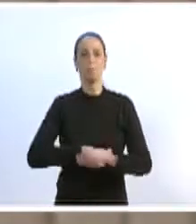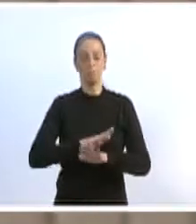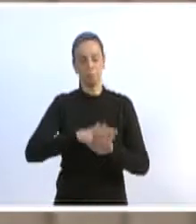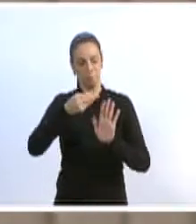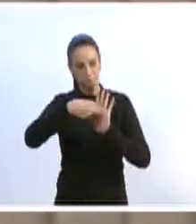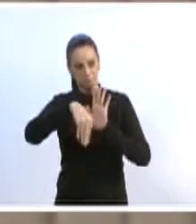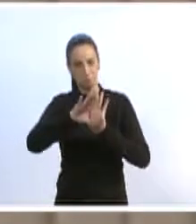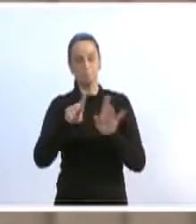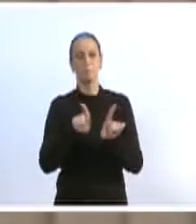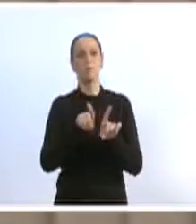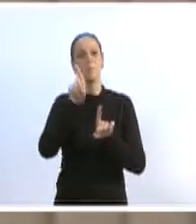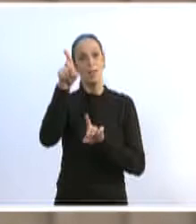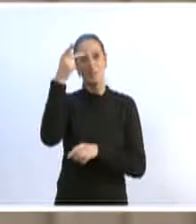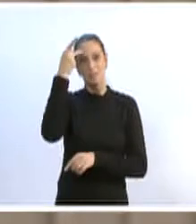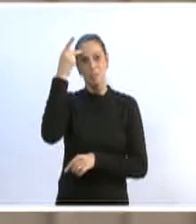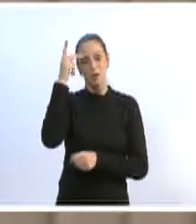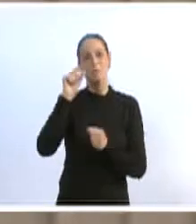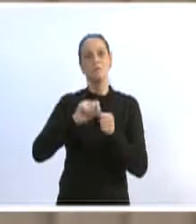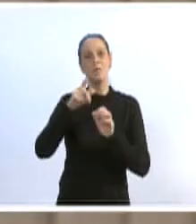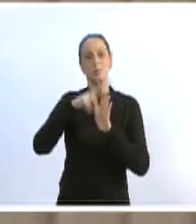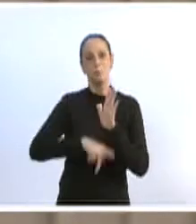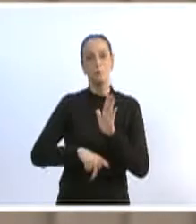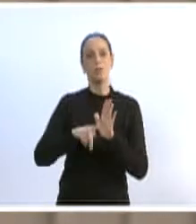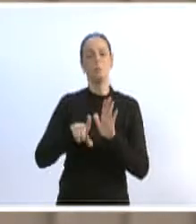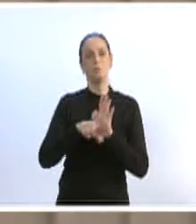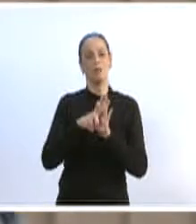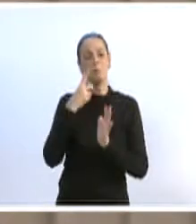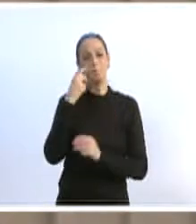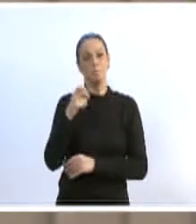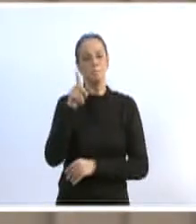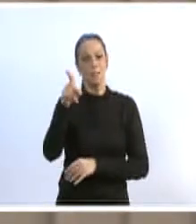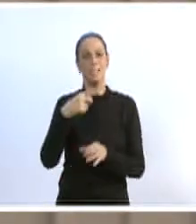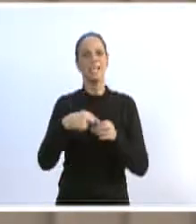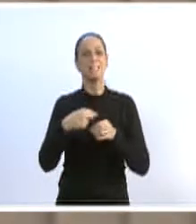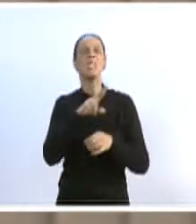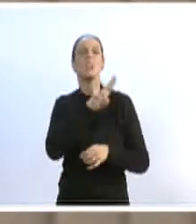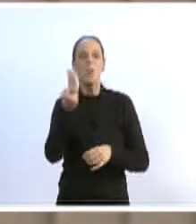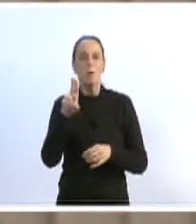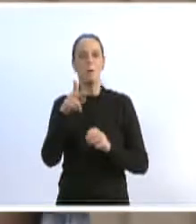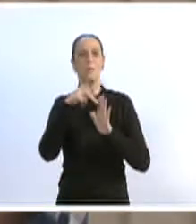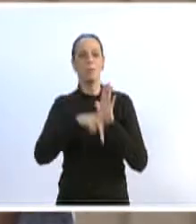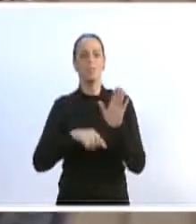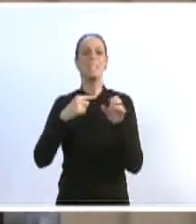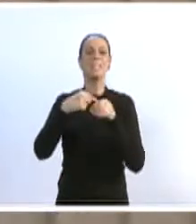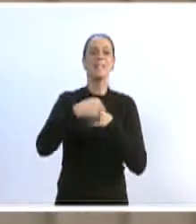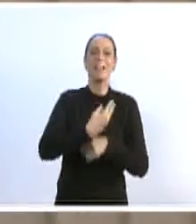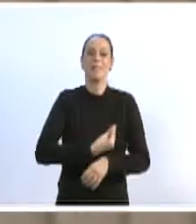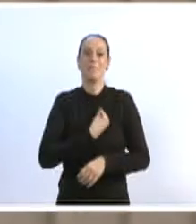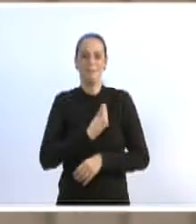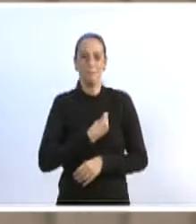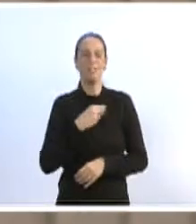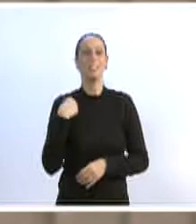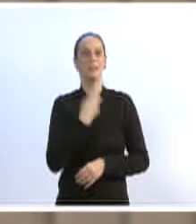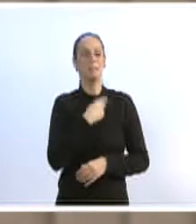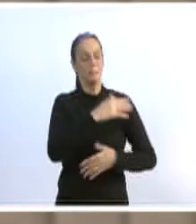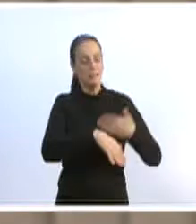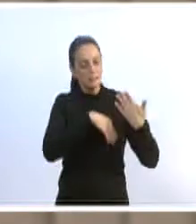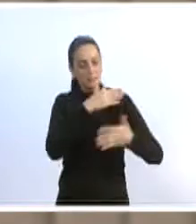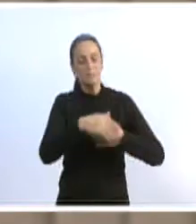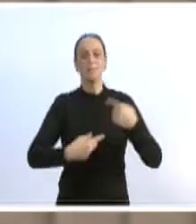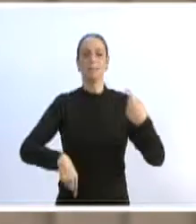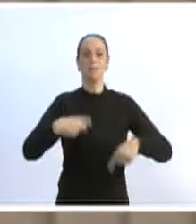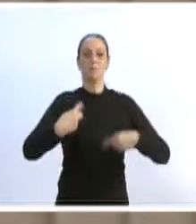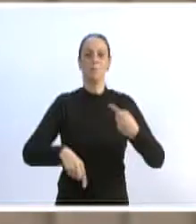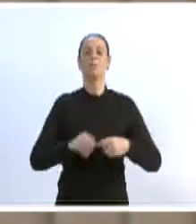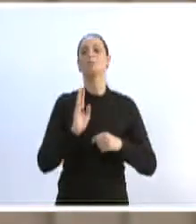estudo em são paulo foi feito um projeto de lei muito interessante cidade vivo que foi aprovado ea gente precisa avançar nessa discussão e vários